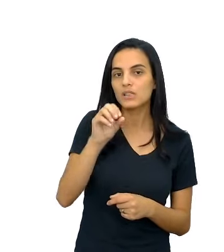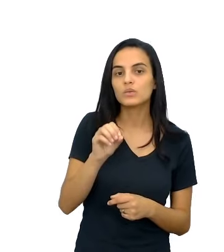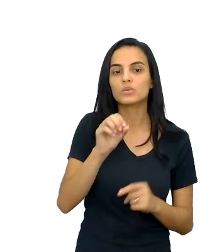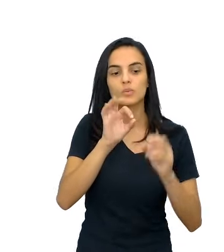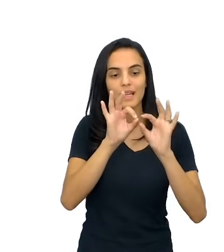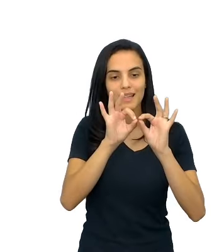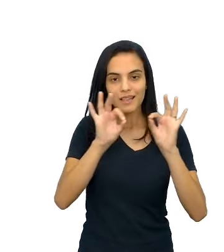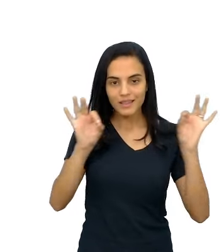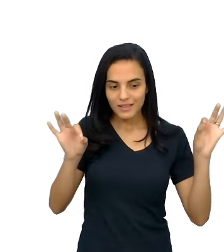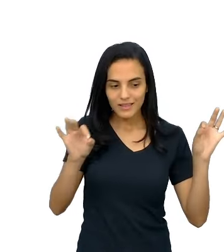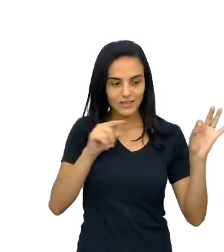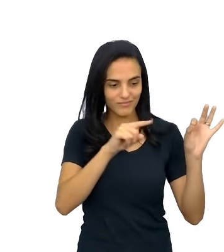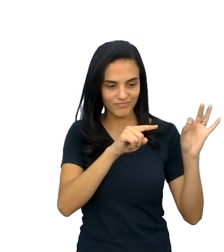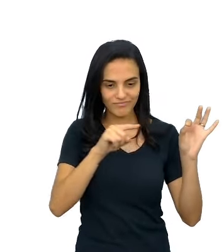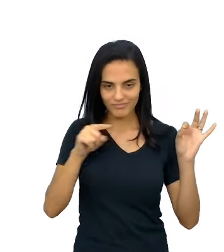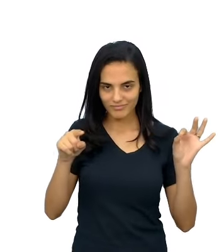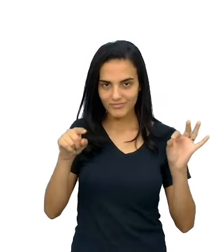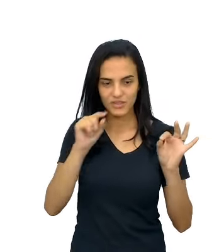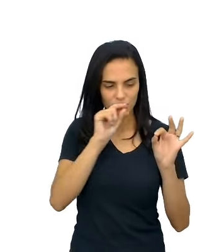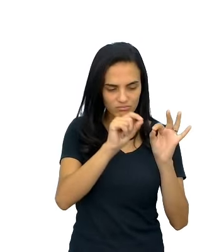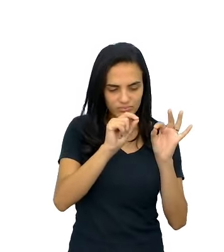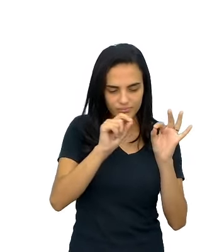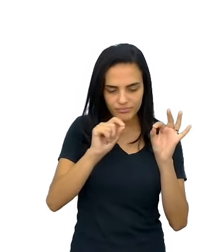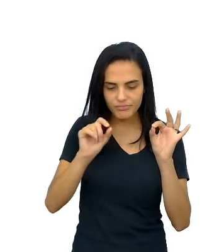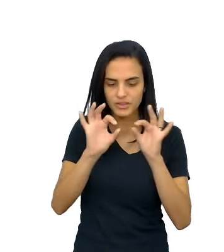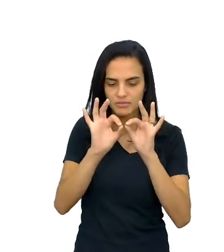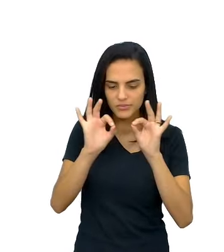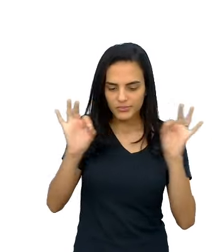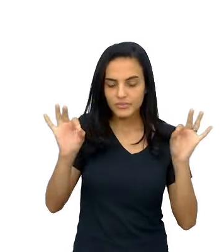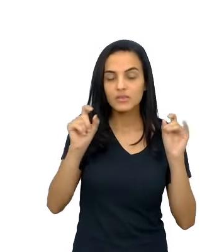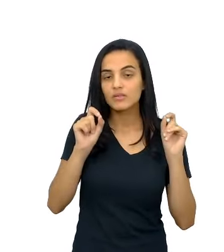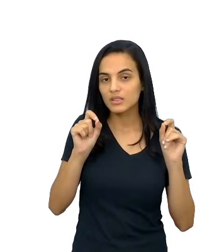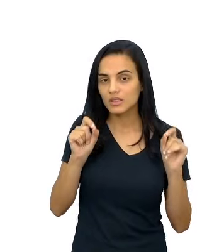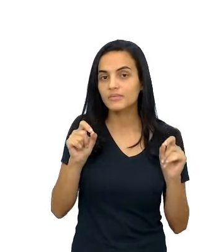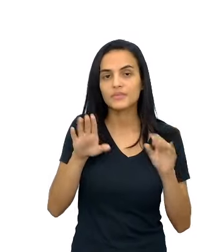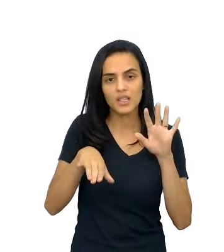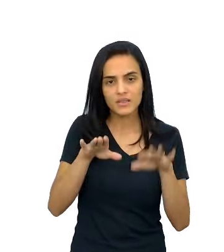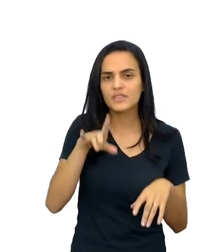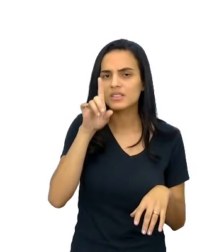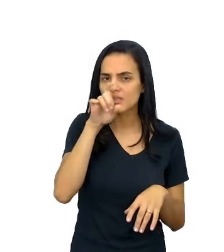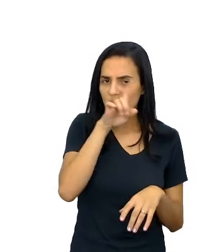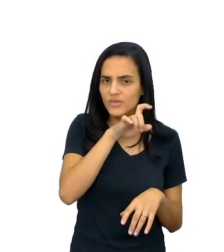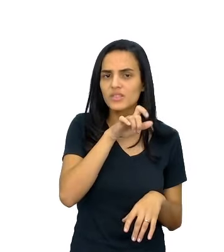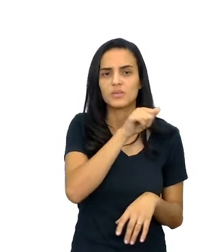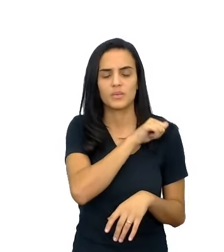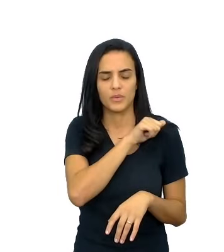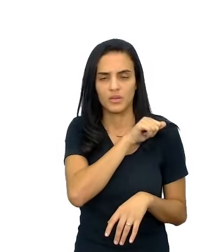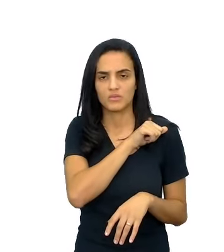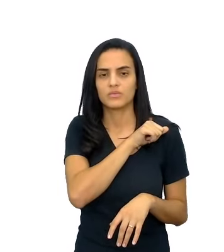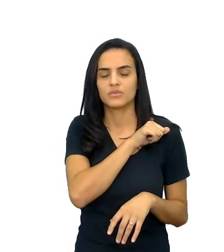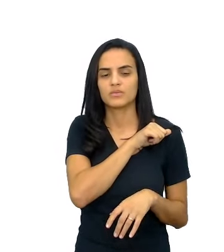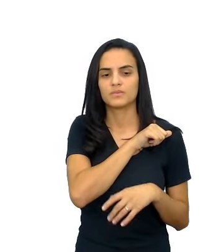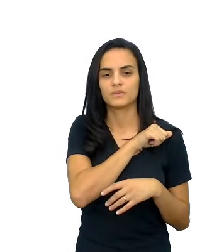uma linha, né? Que é um monte de pontos, né? O quanto é difícil para o estudante, né?